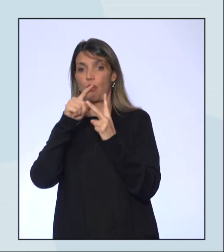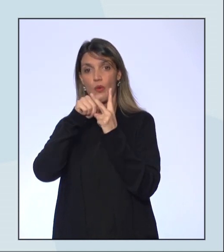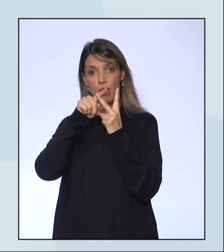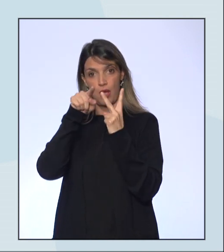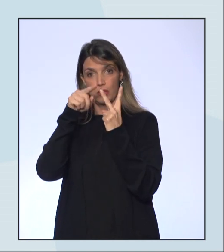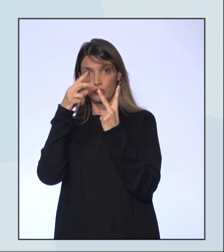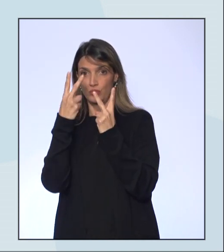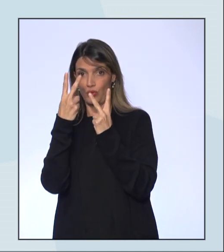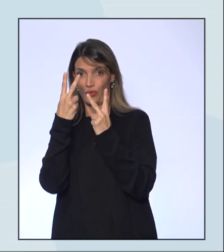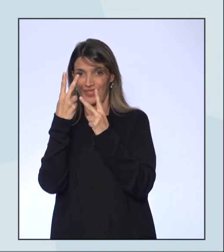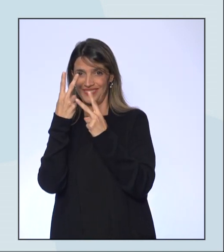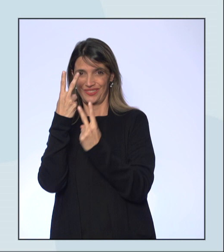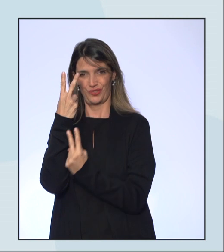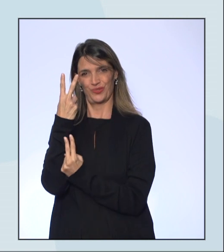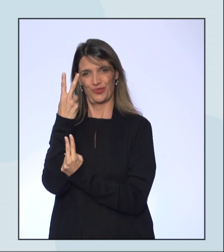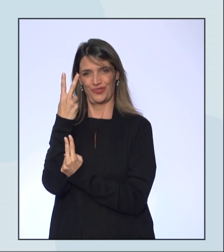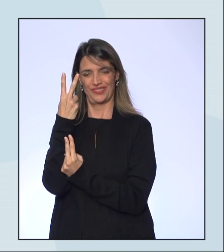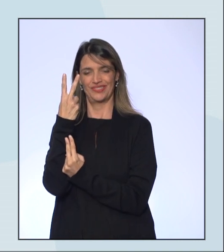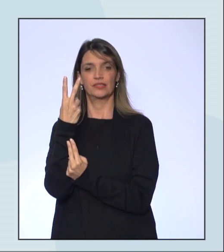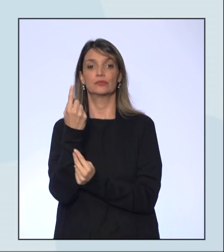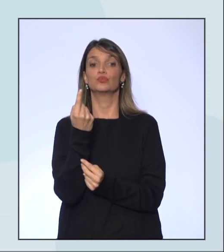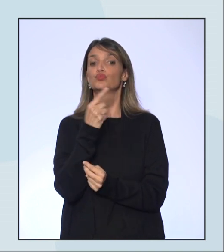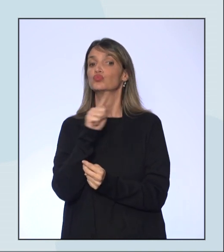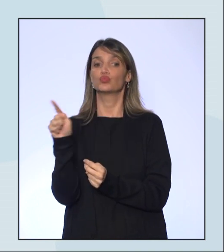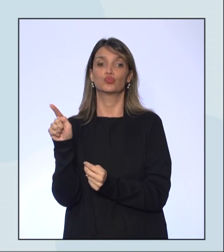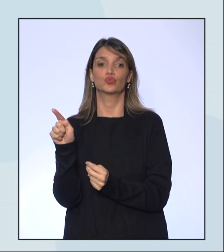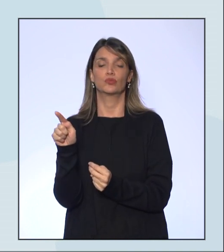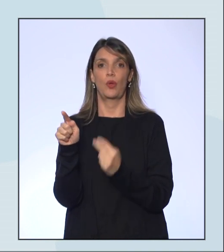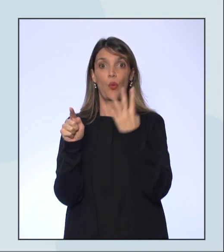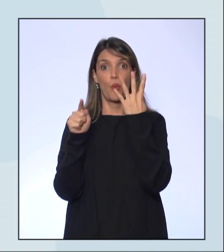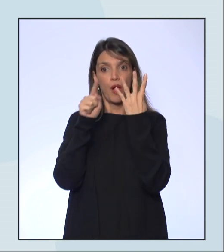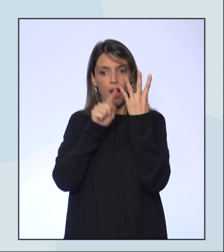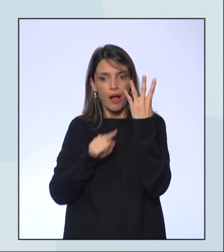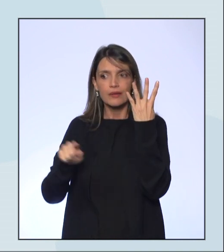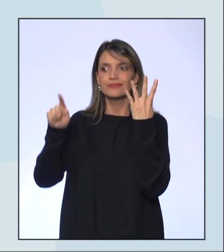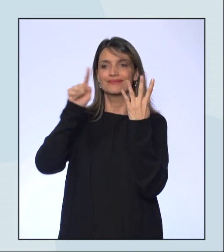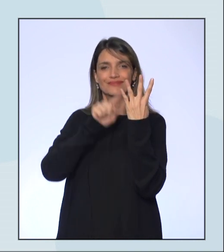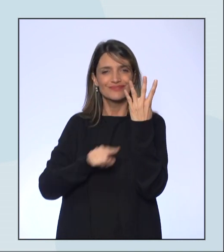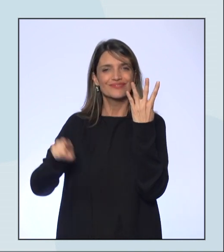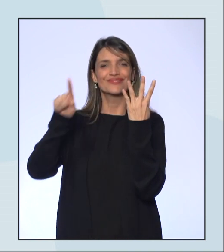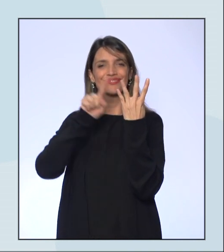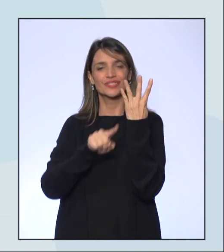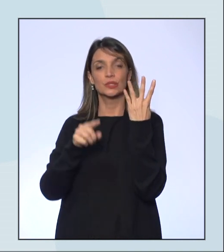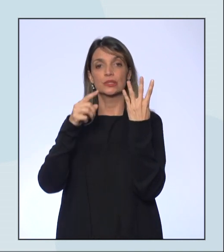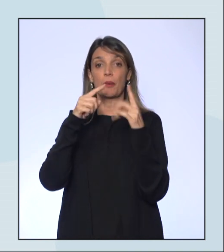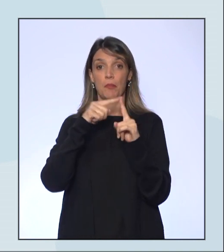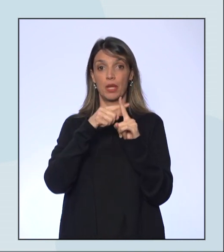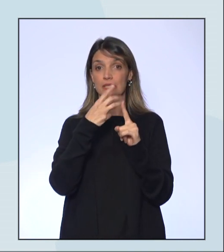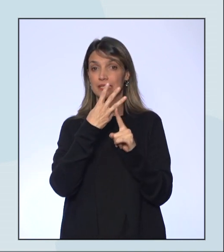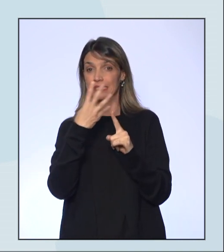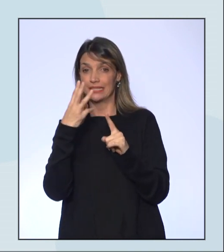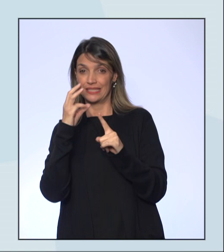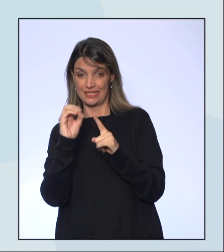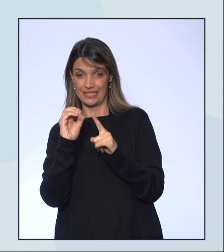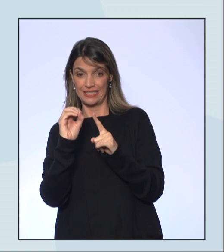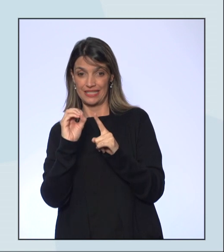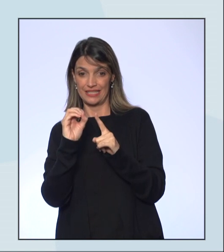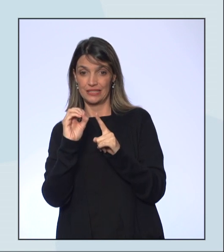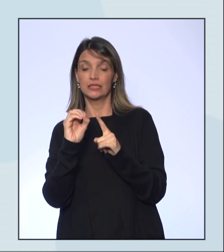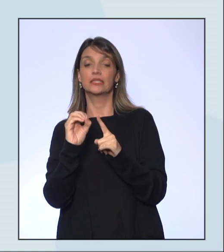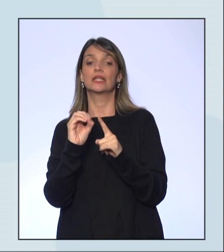sobre 2 e no último dava quatro voltas mais 330 então eu conseguia